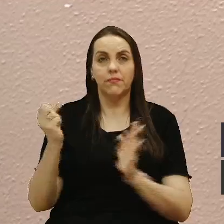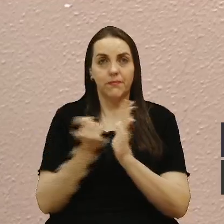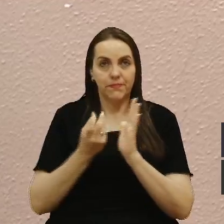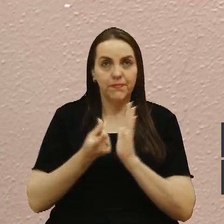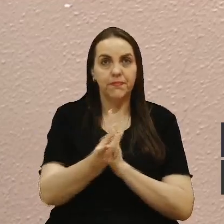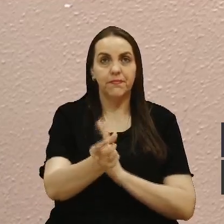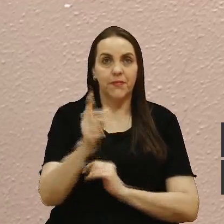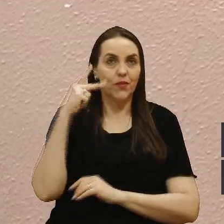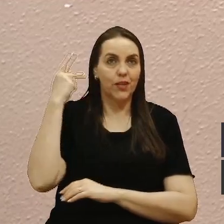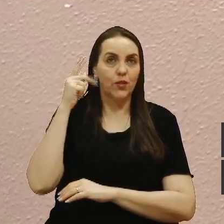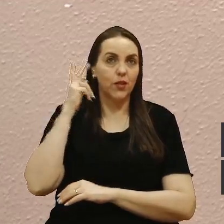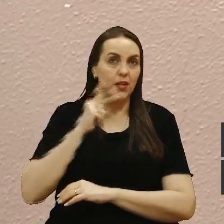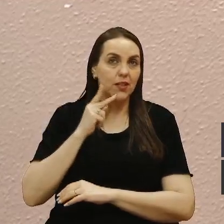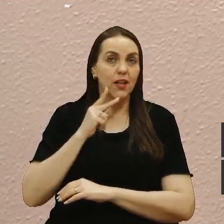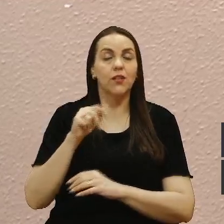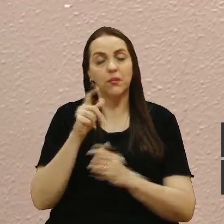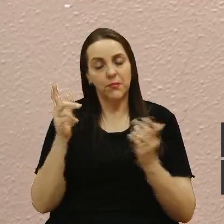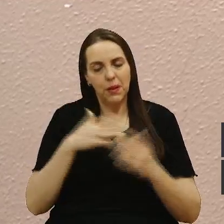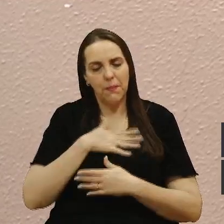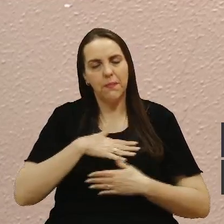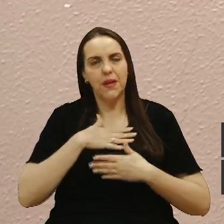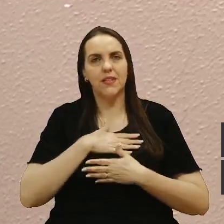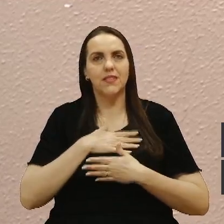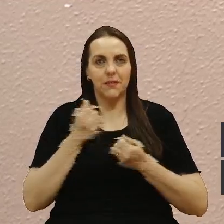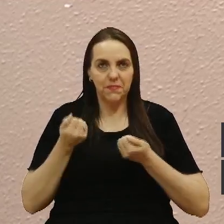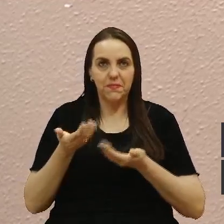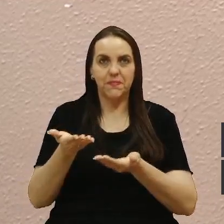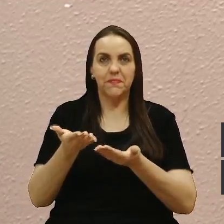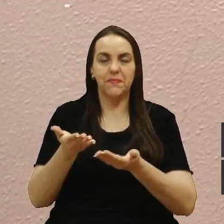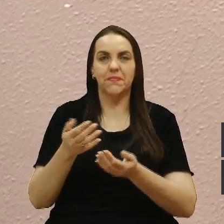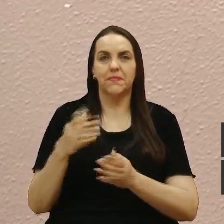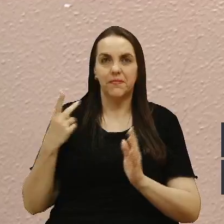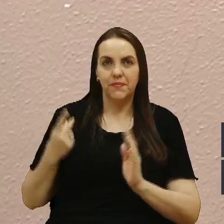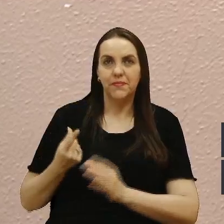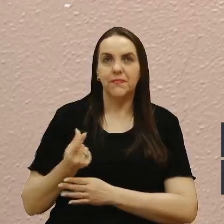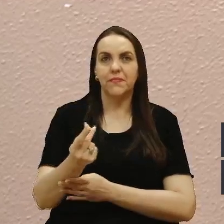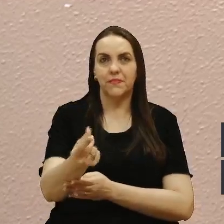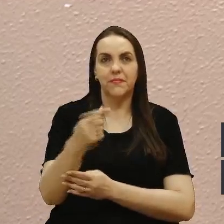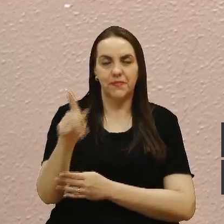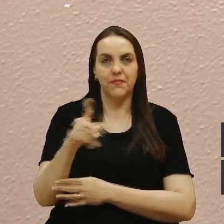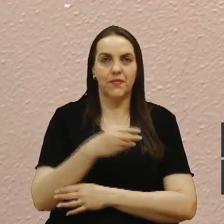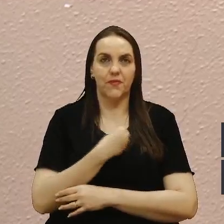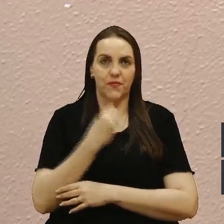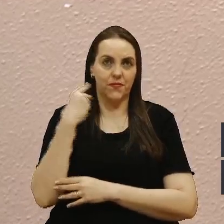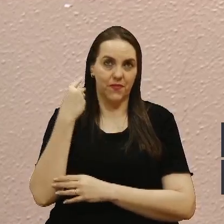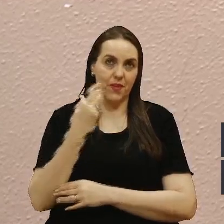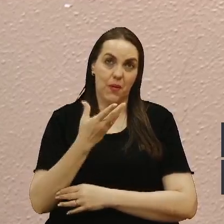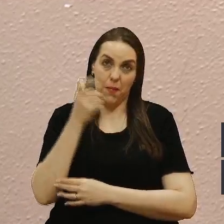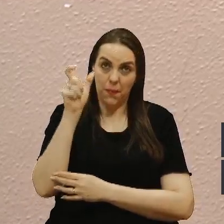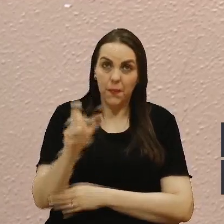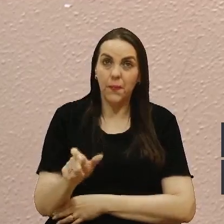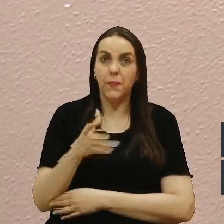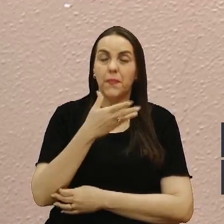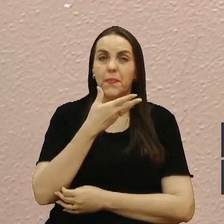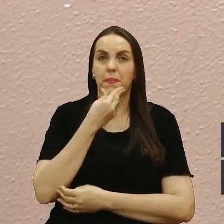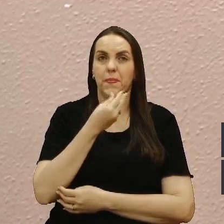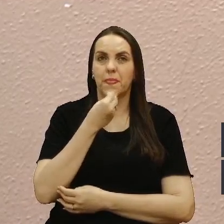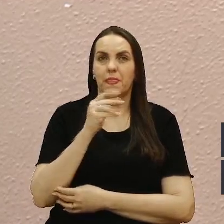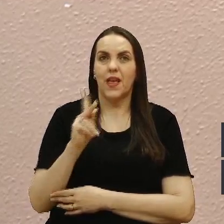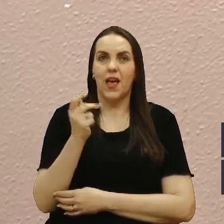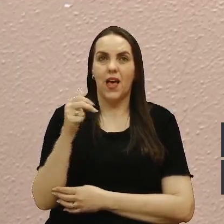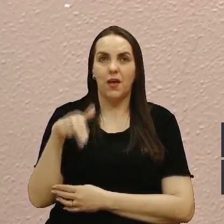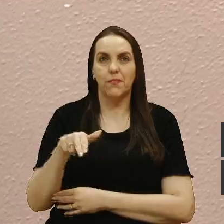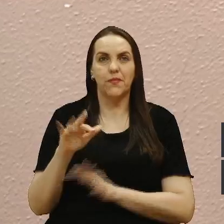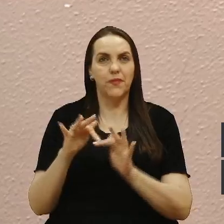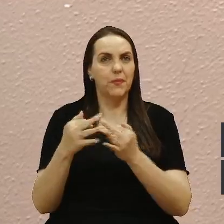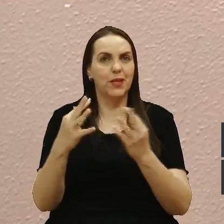enorme prazer poder trazer e eternizar o seu Luiz Ram e a sua família toda, né? Então, parabenizar a família, saudar a presença da família